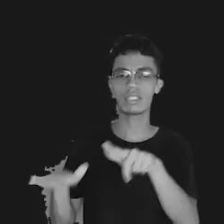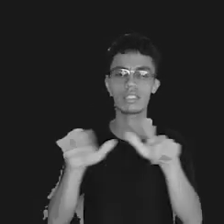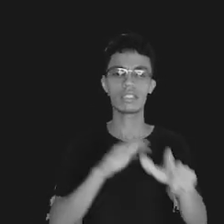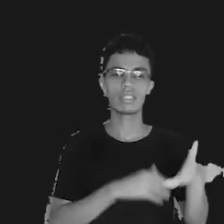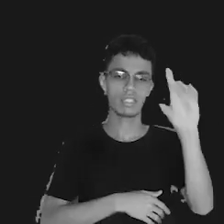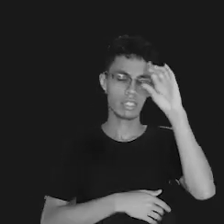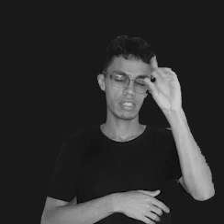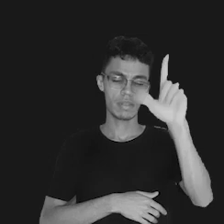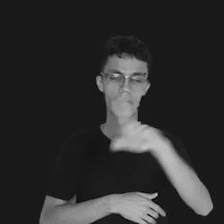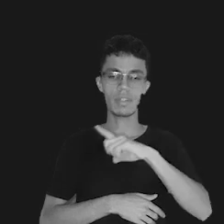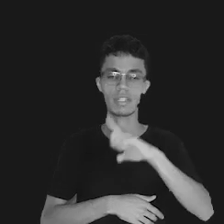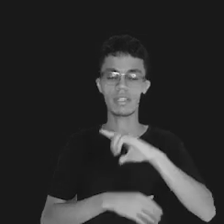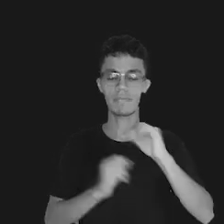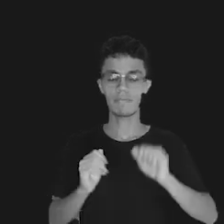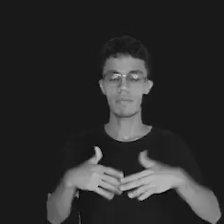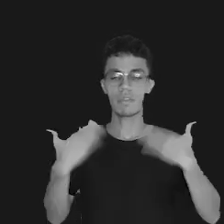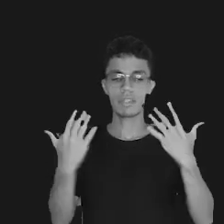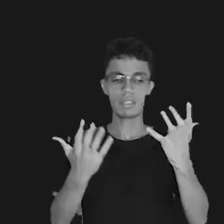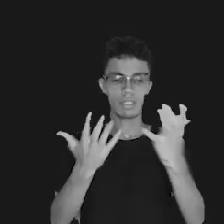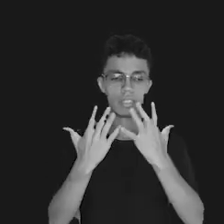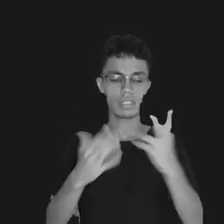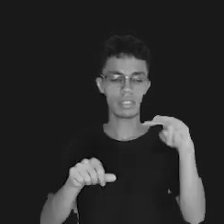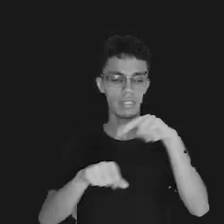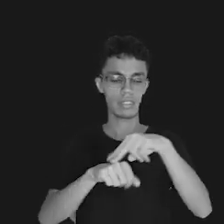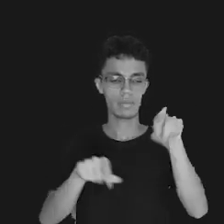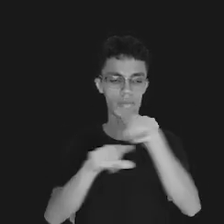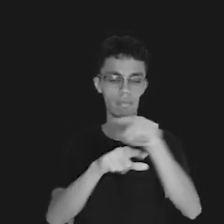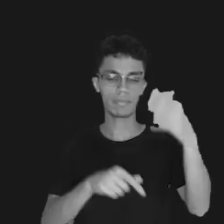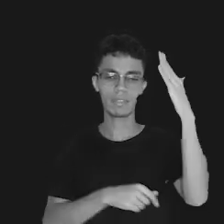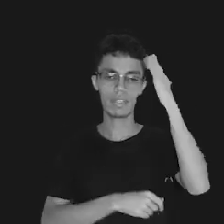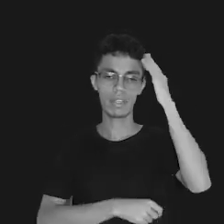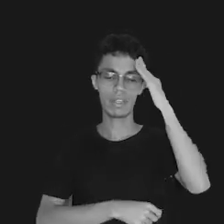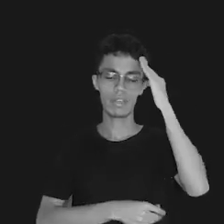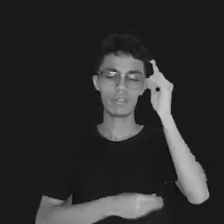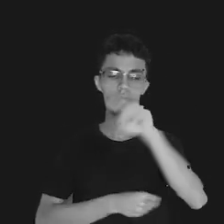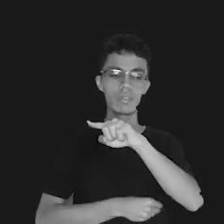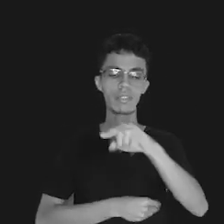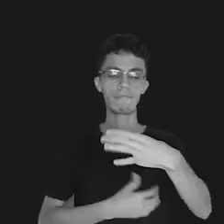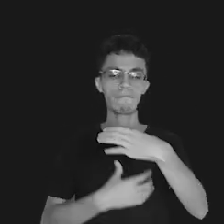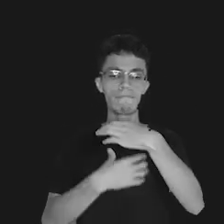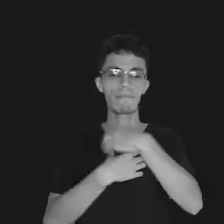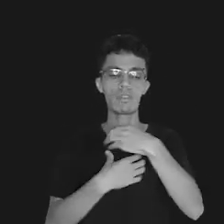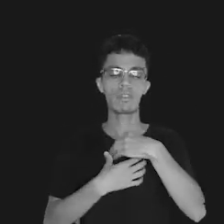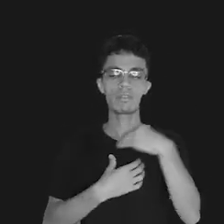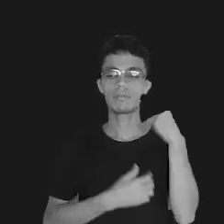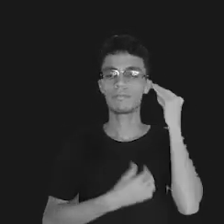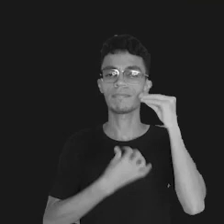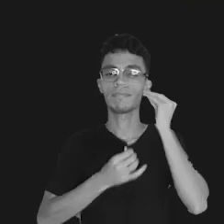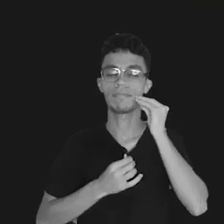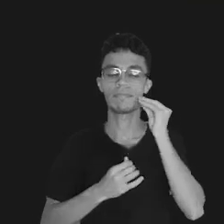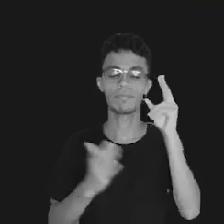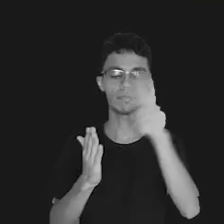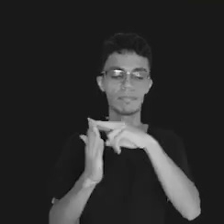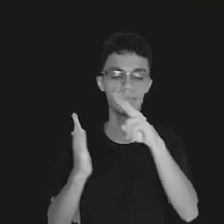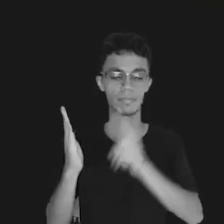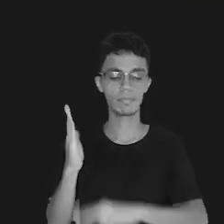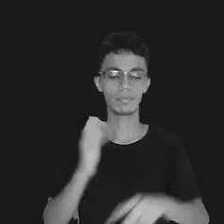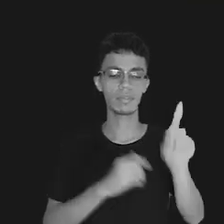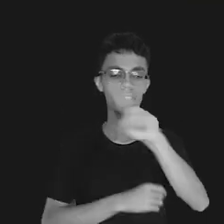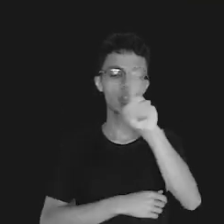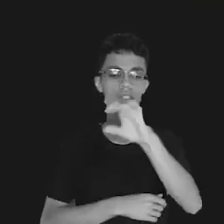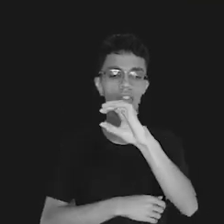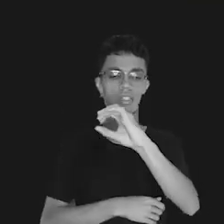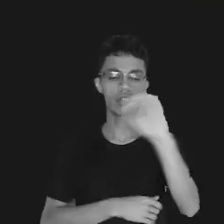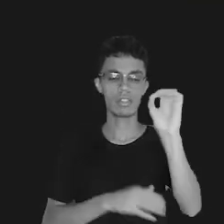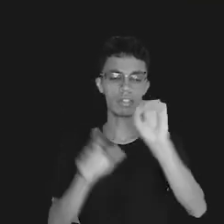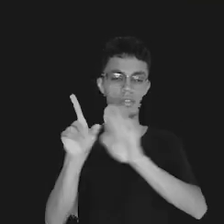surpresas. E eu queria saber de vocês como que vocês sentem dessa experiência de ler pelo Zoom